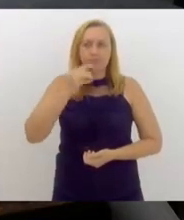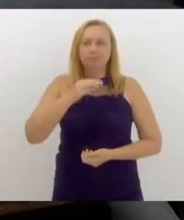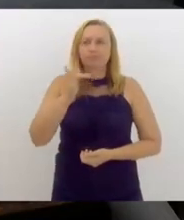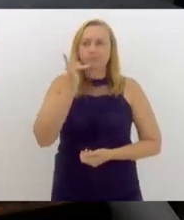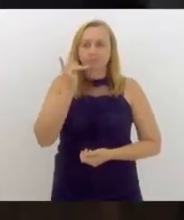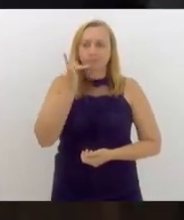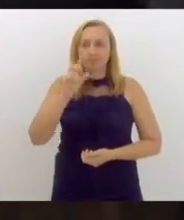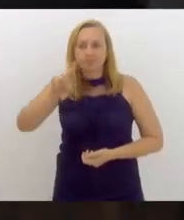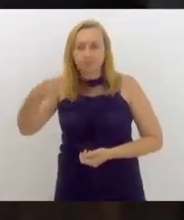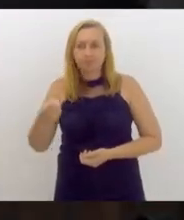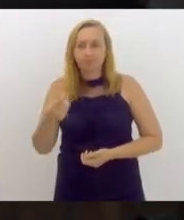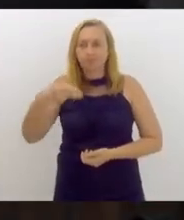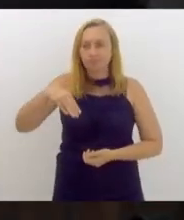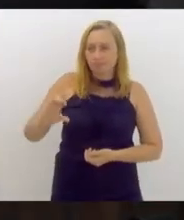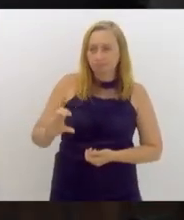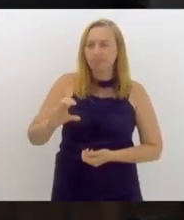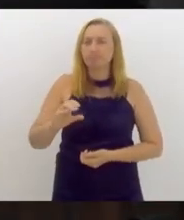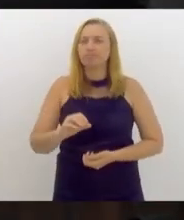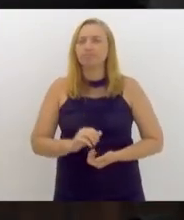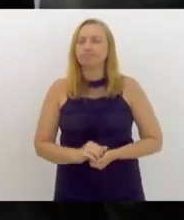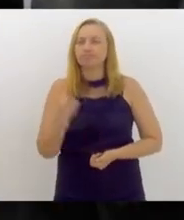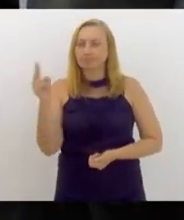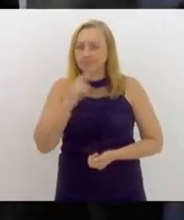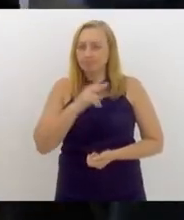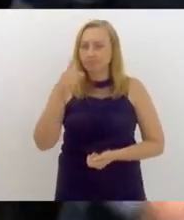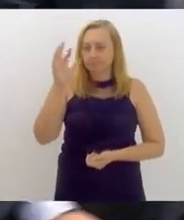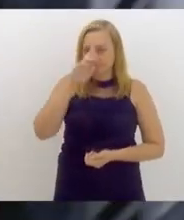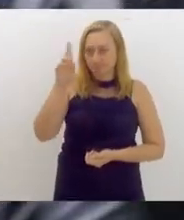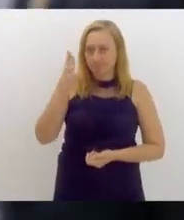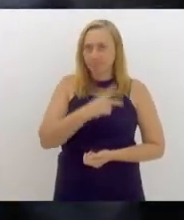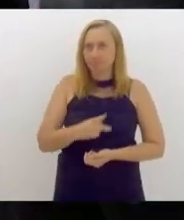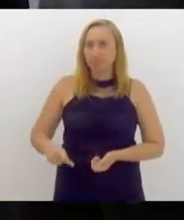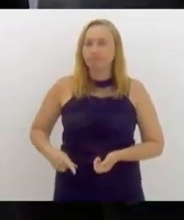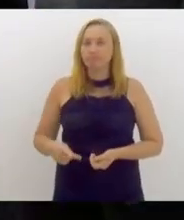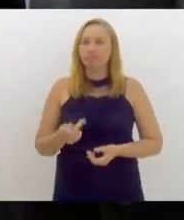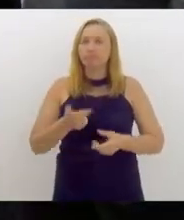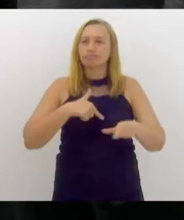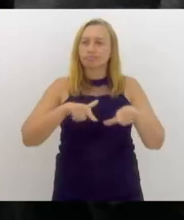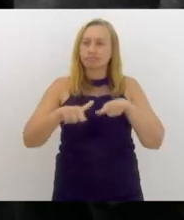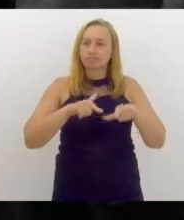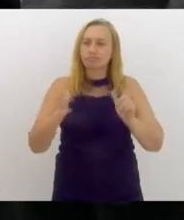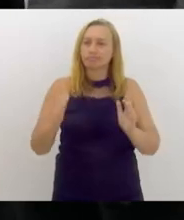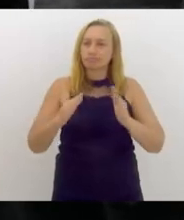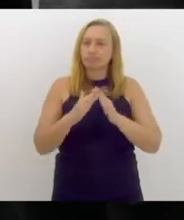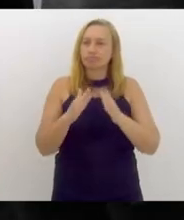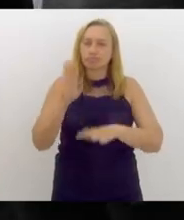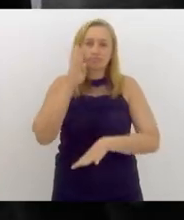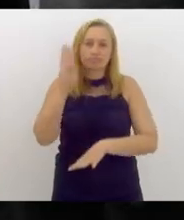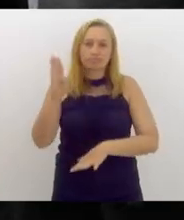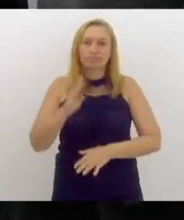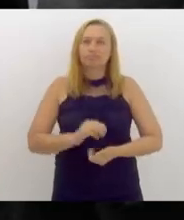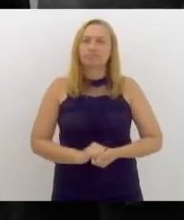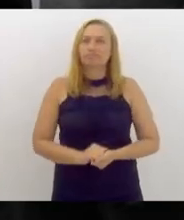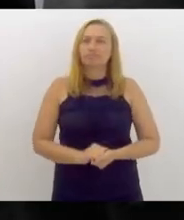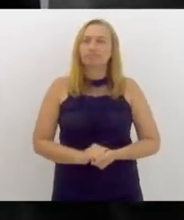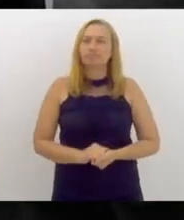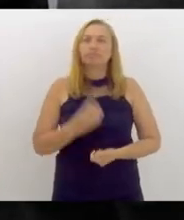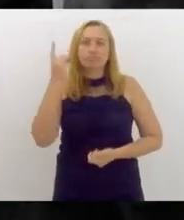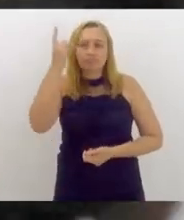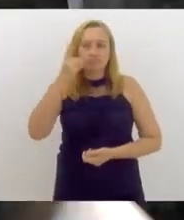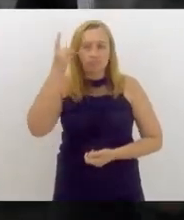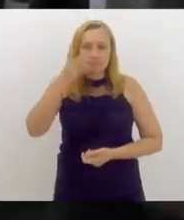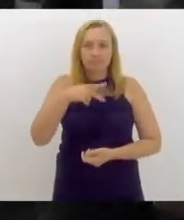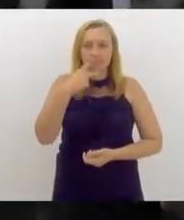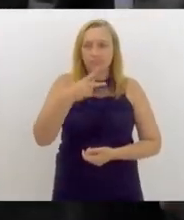Neto, depois deputado Minkins. É rápido, senhor presidente, diz respeito ao trabalho dessa casa, que é fundamental. Os deputados estão